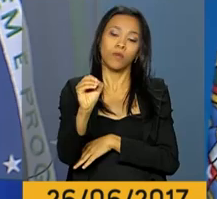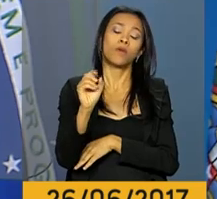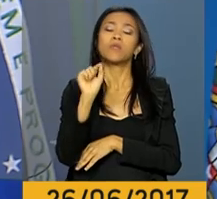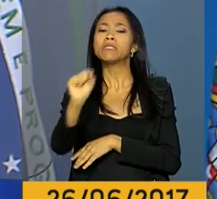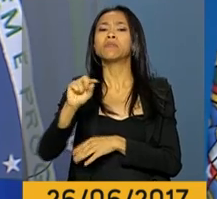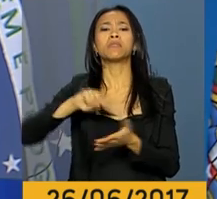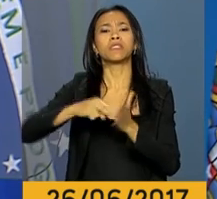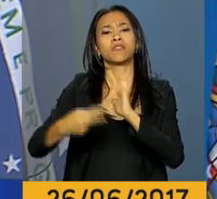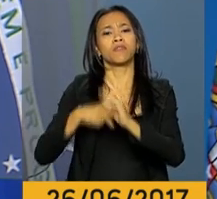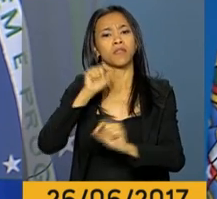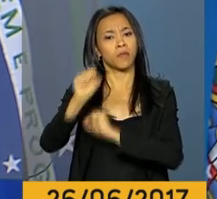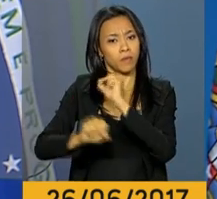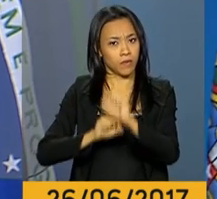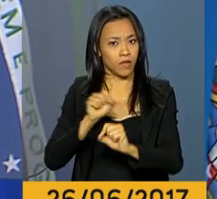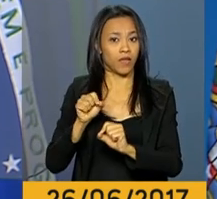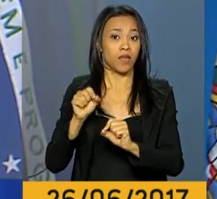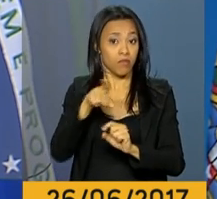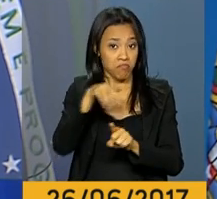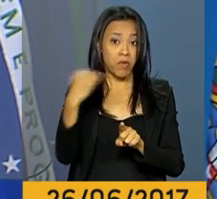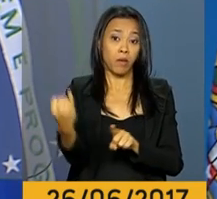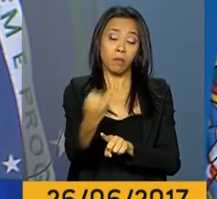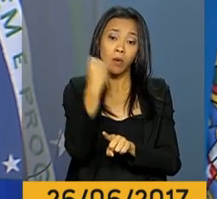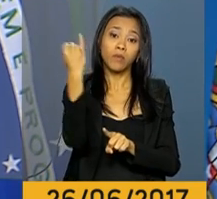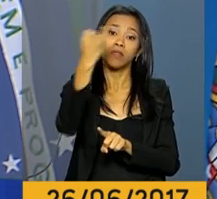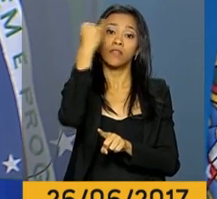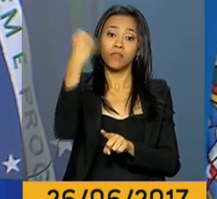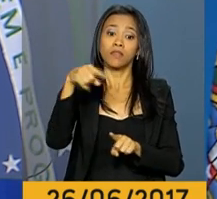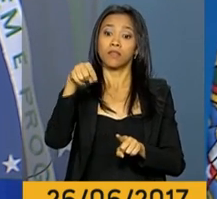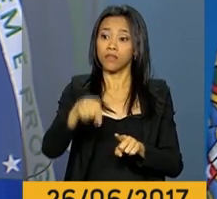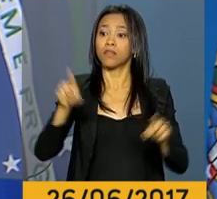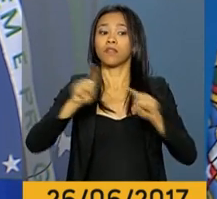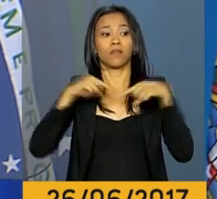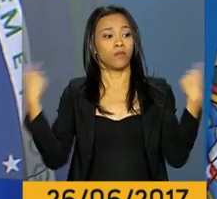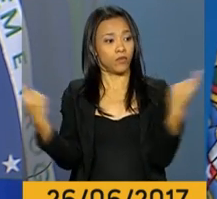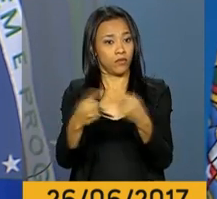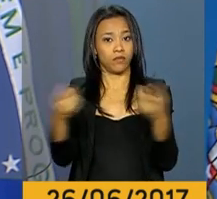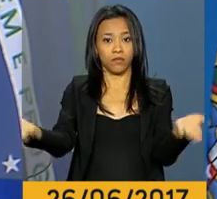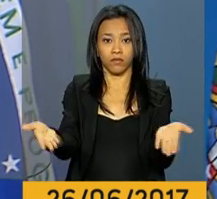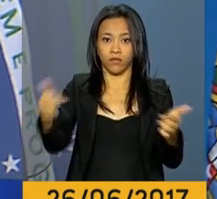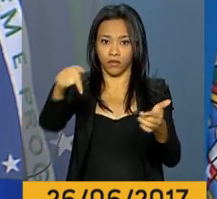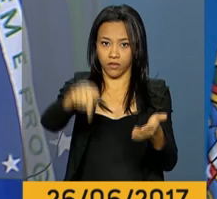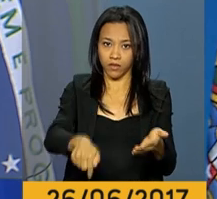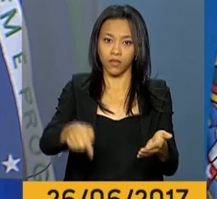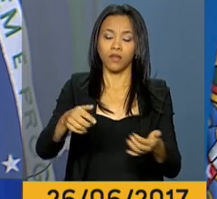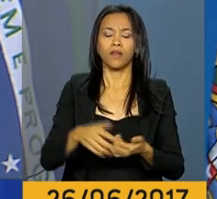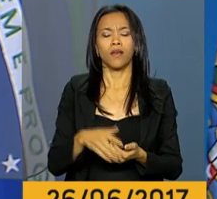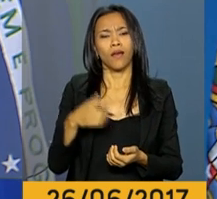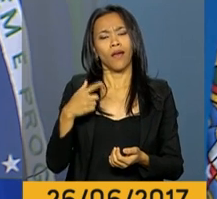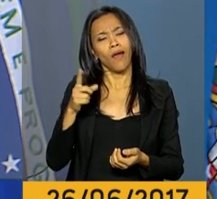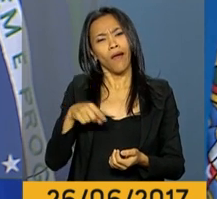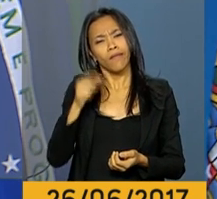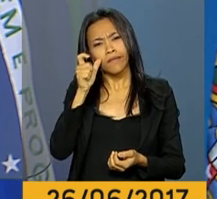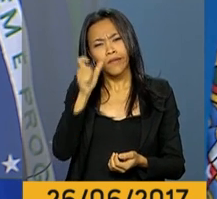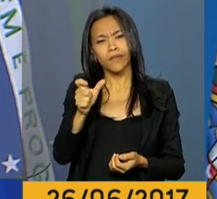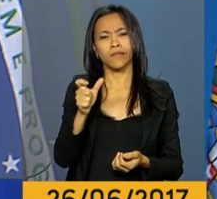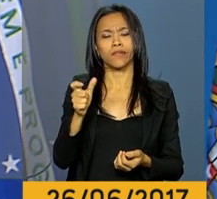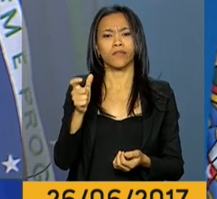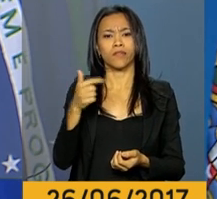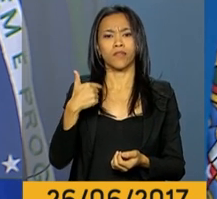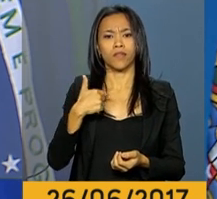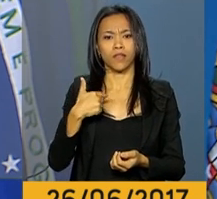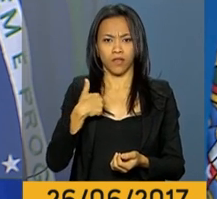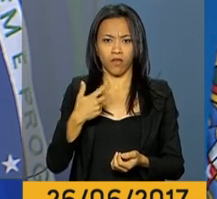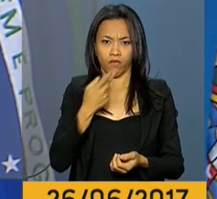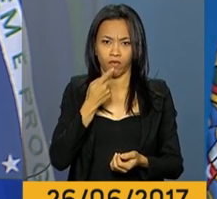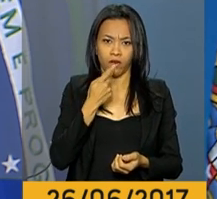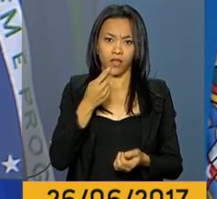significar naturalmente a importância deste ato é interessante eu acabo de registrar que a medida